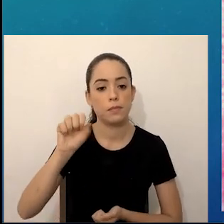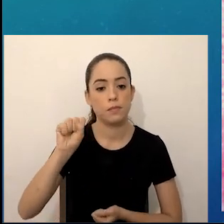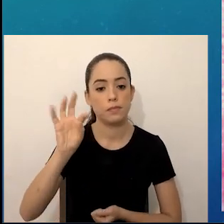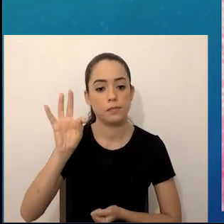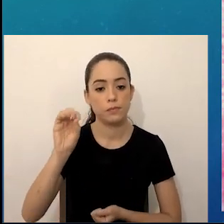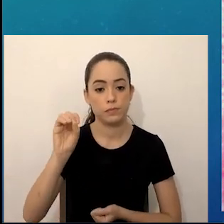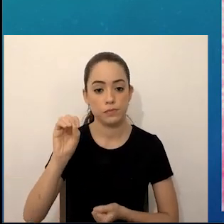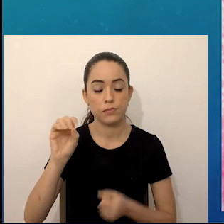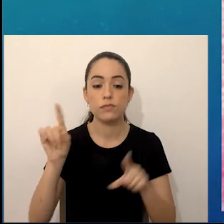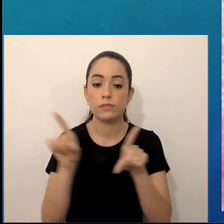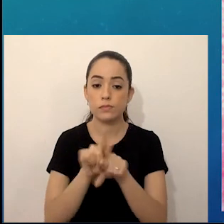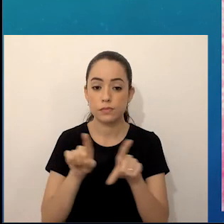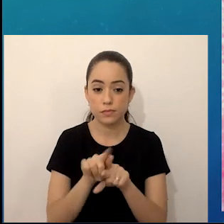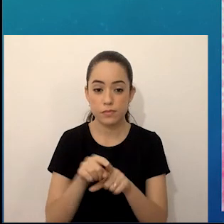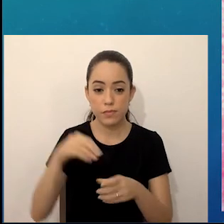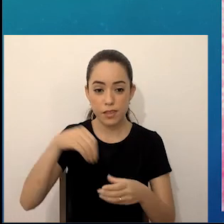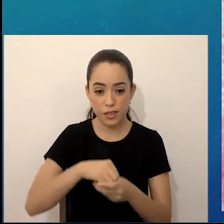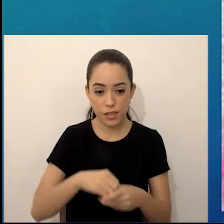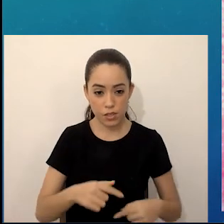hipoblasto.